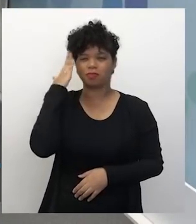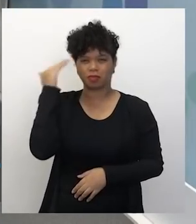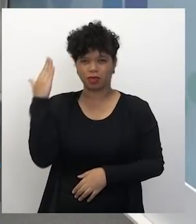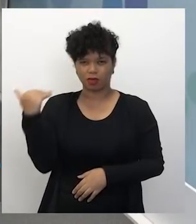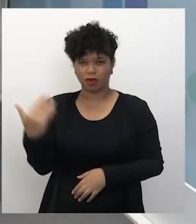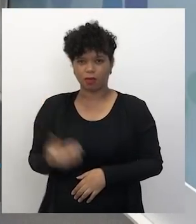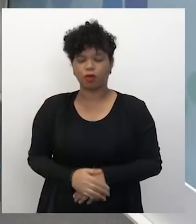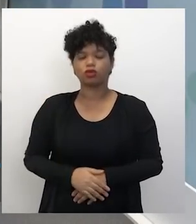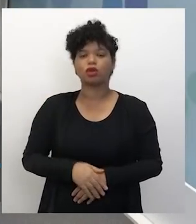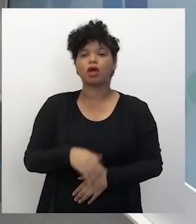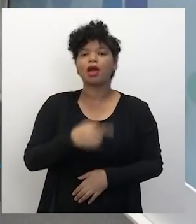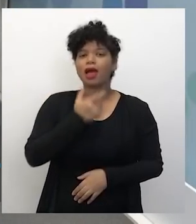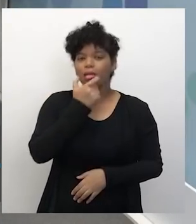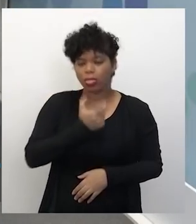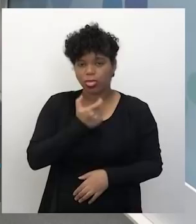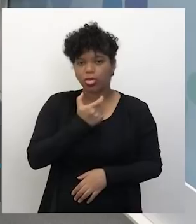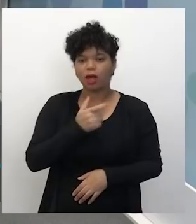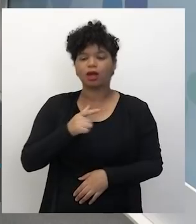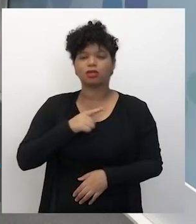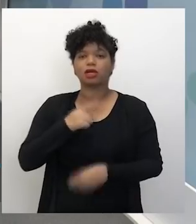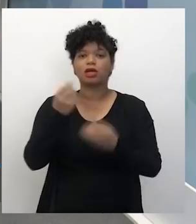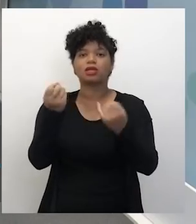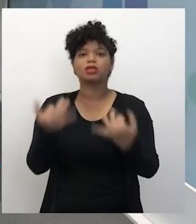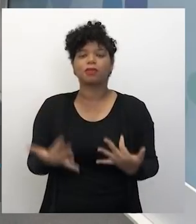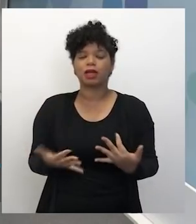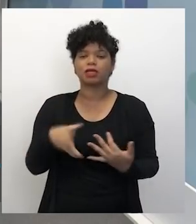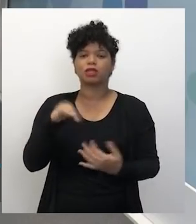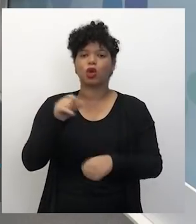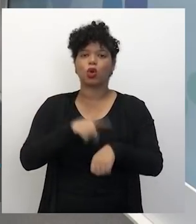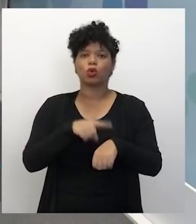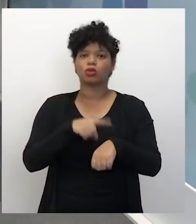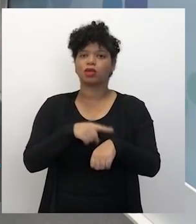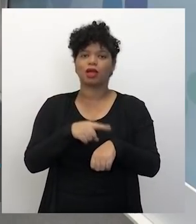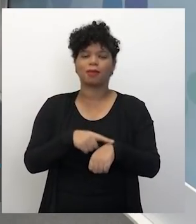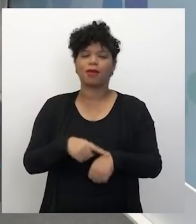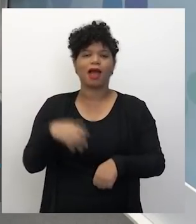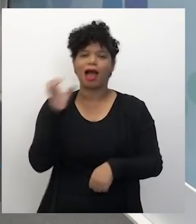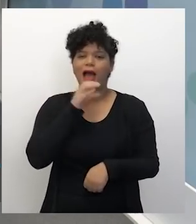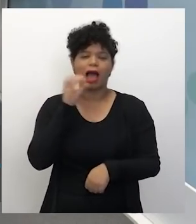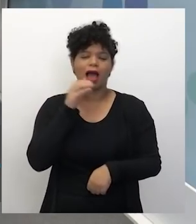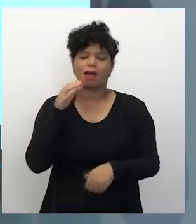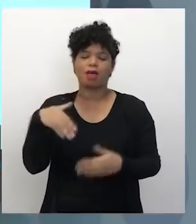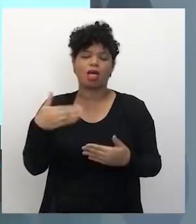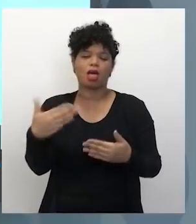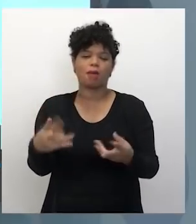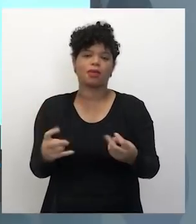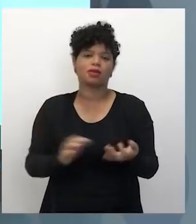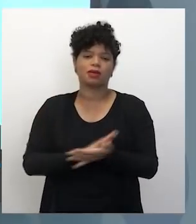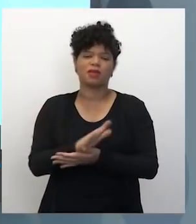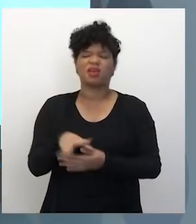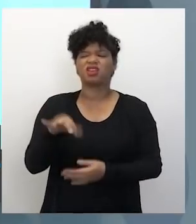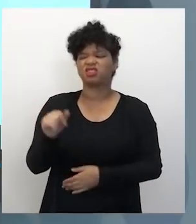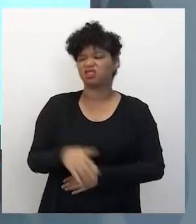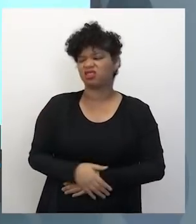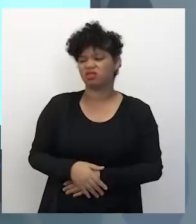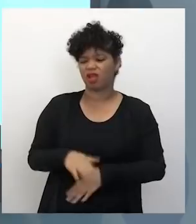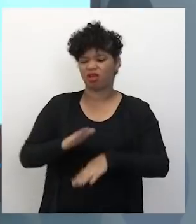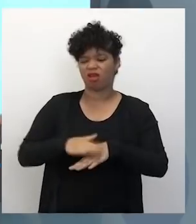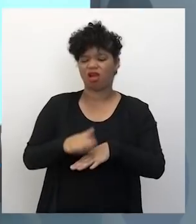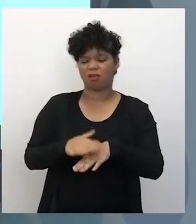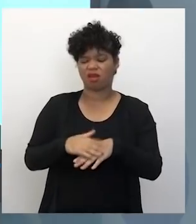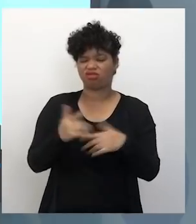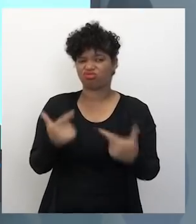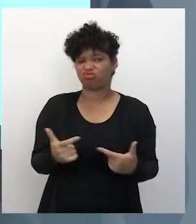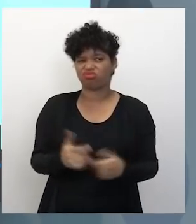é relativo. Se você estiver fazendo uma coisa muito legal, o tempo voa. Agora, se é uma coisa meio chata, assim, parece que o tempo demora